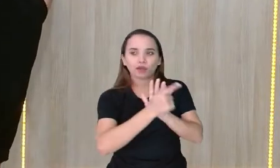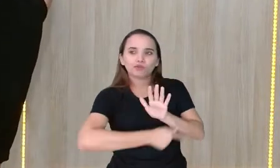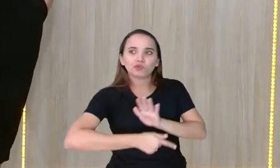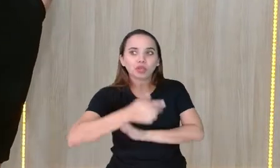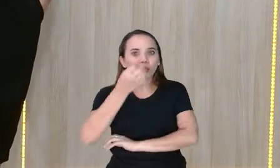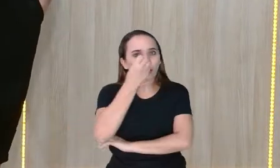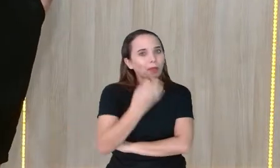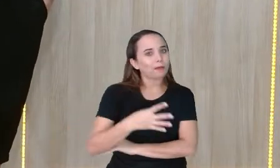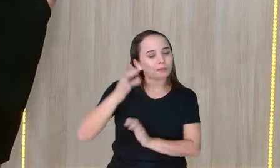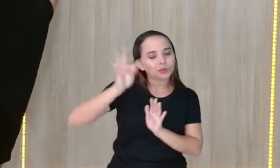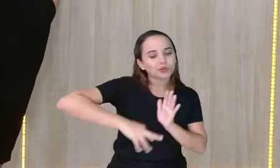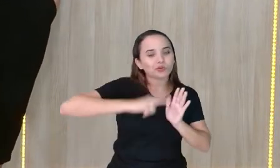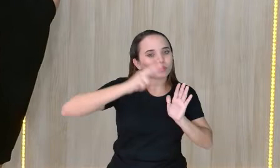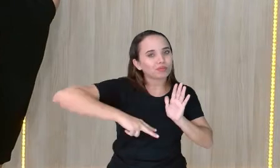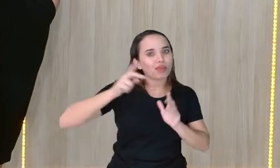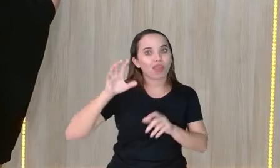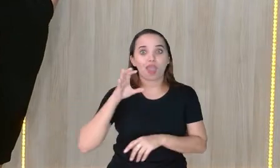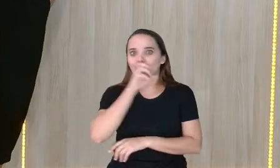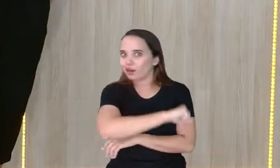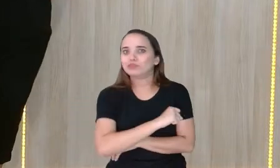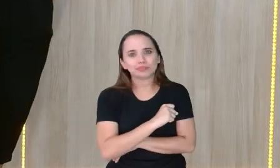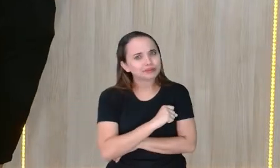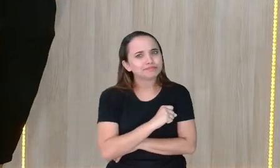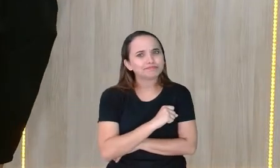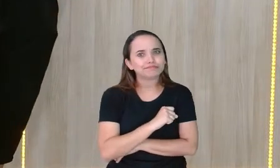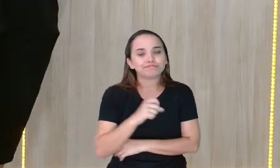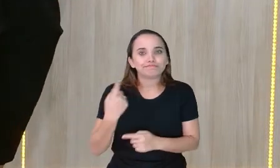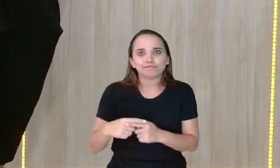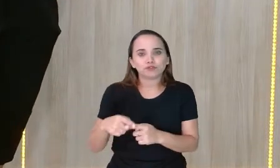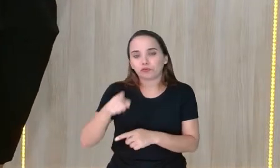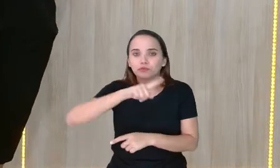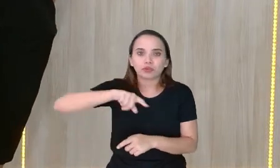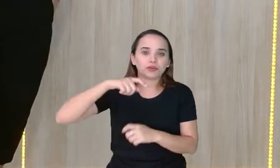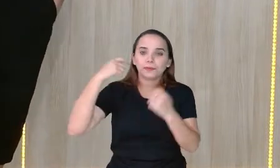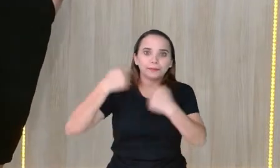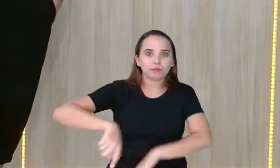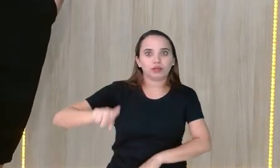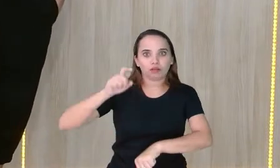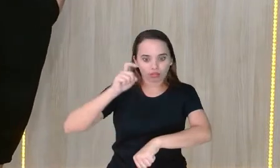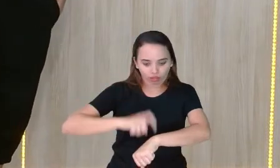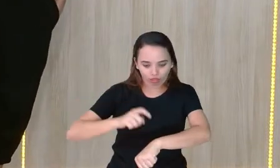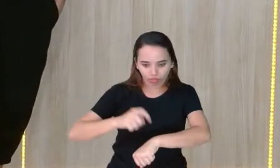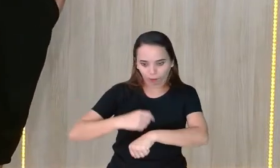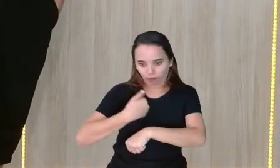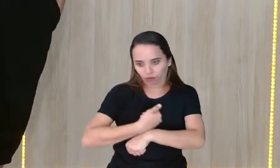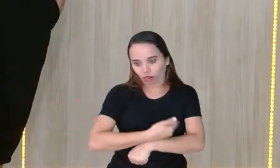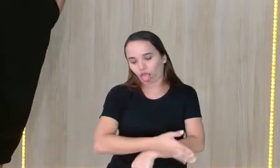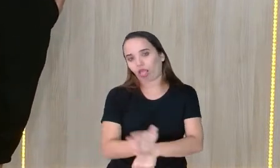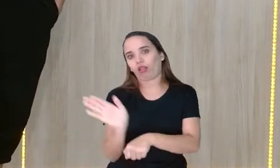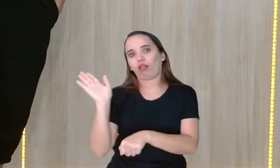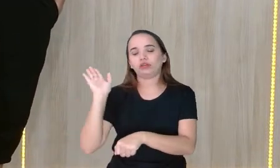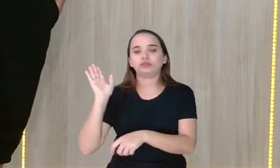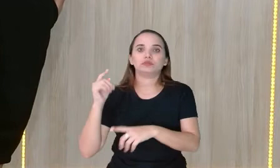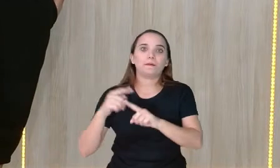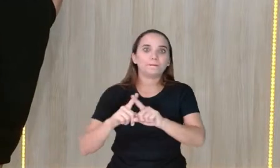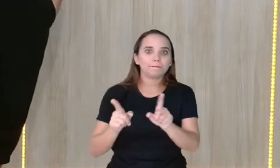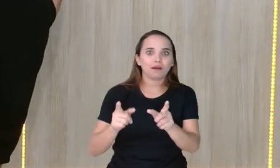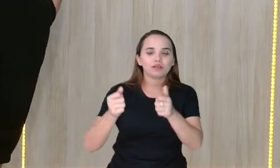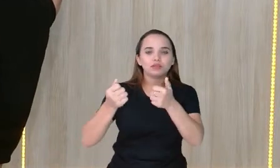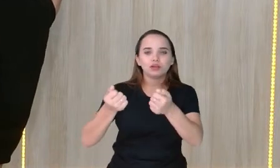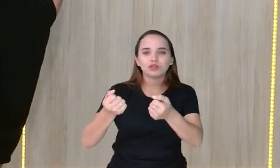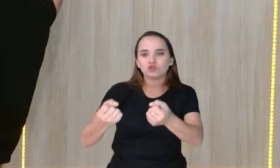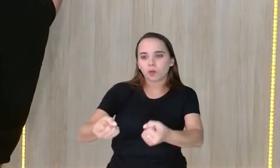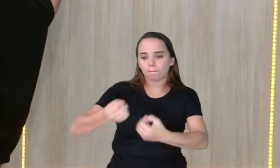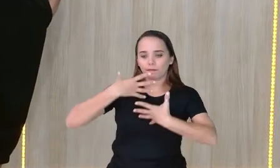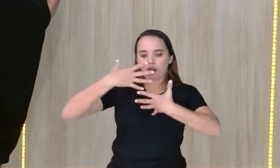ler. É um gênero rápido, né? Visto que não vai demandar de vocês muito tempo, ao mesmo tempo que eles ficam em